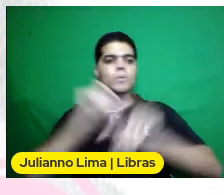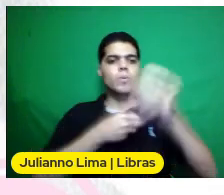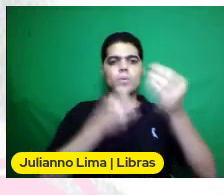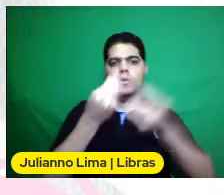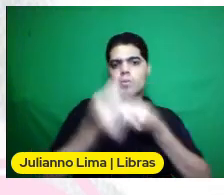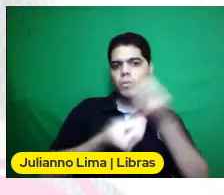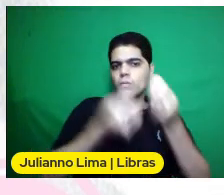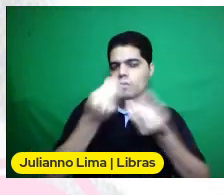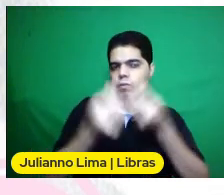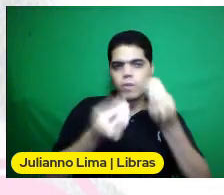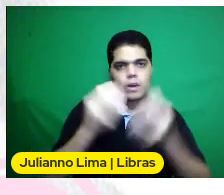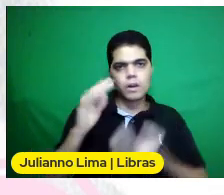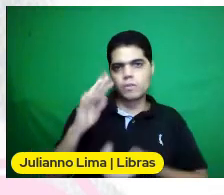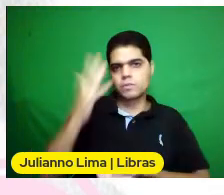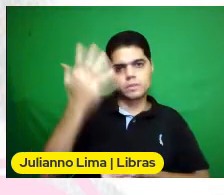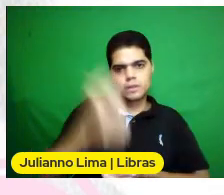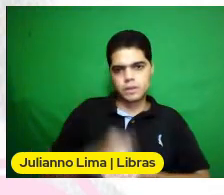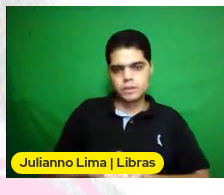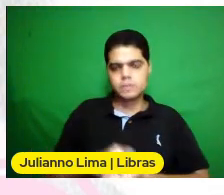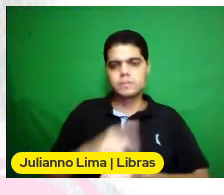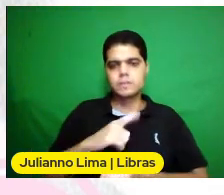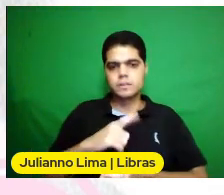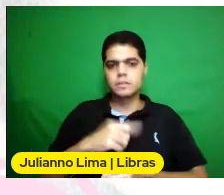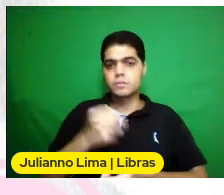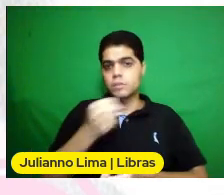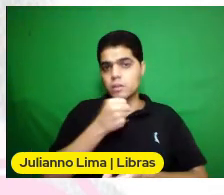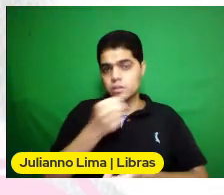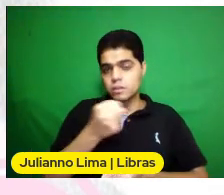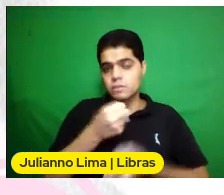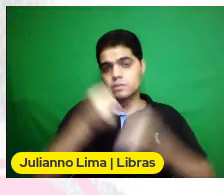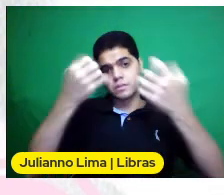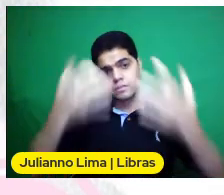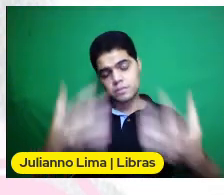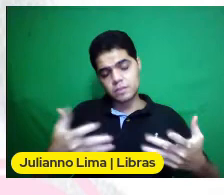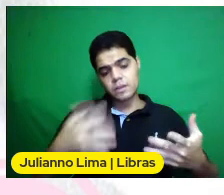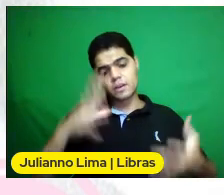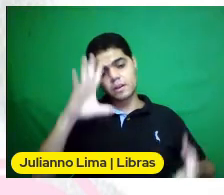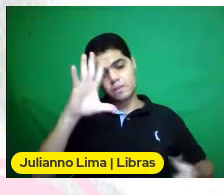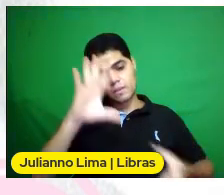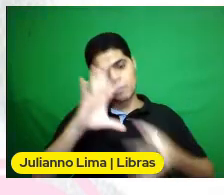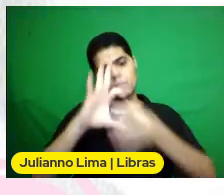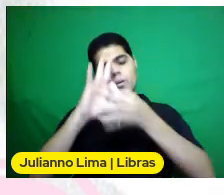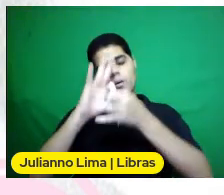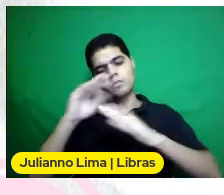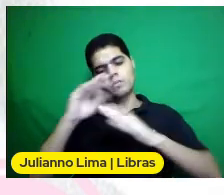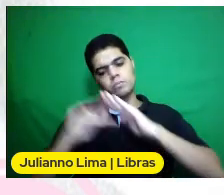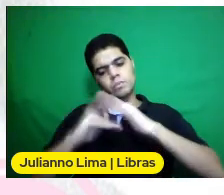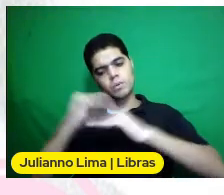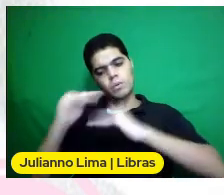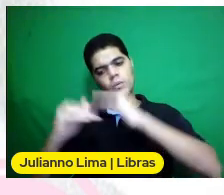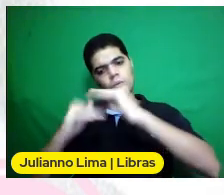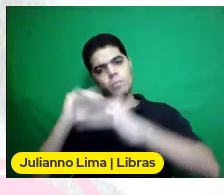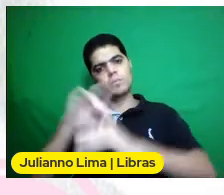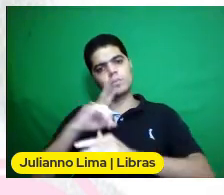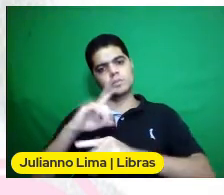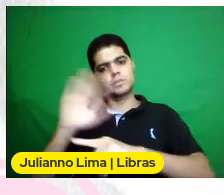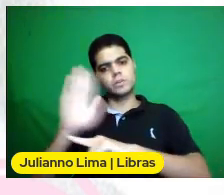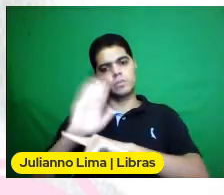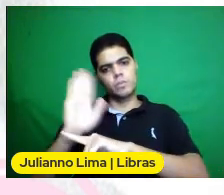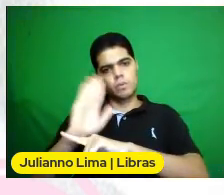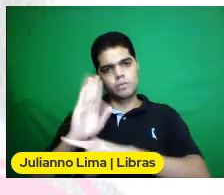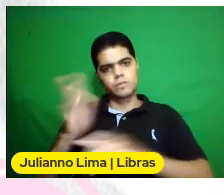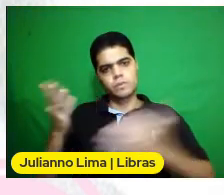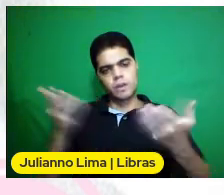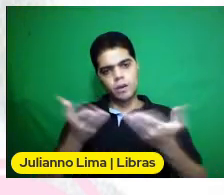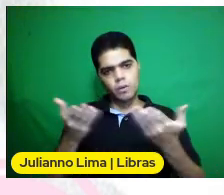a entrevista, ela se justifica porque ela vai compor, junto com o filme, e agora com